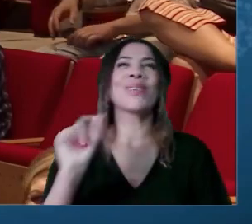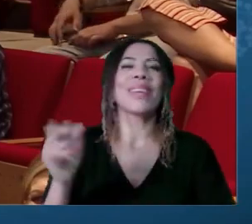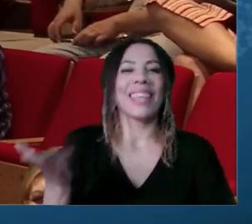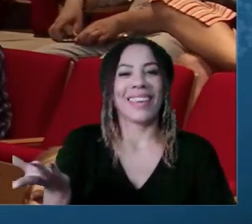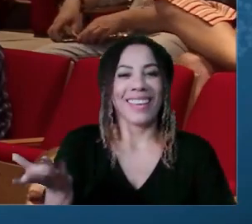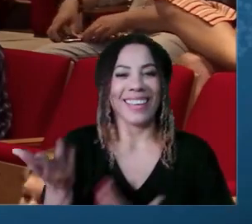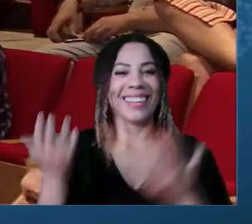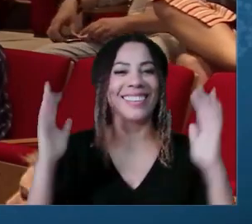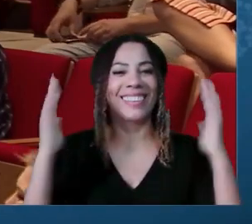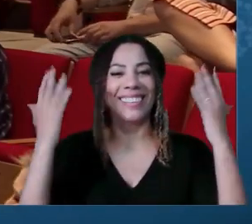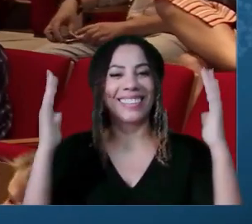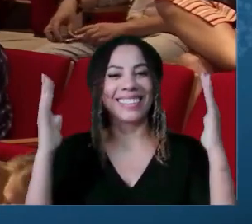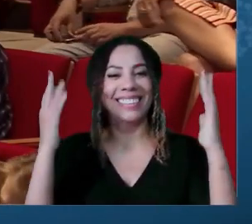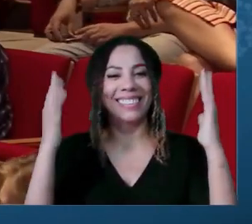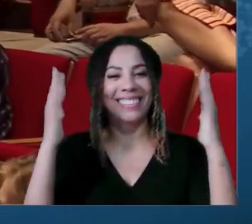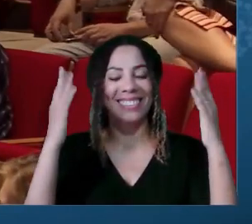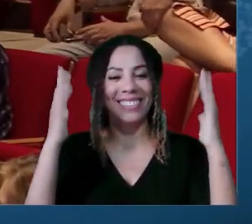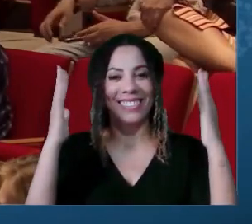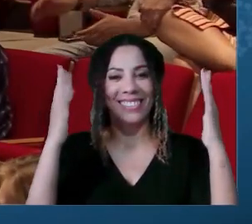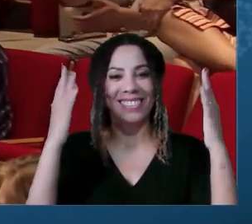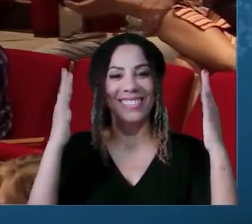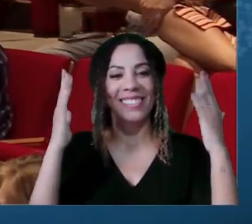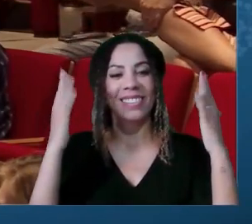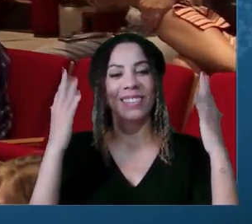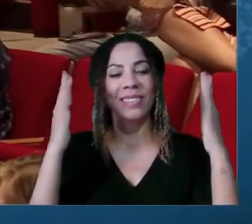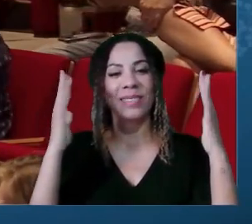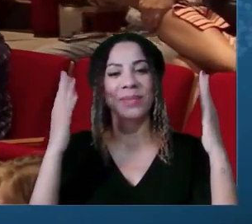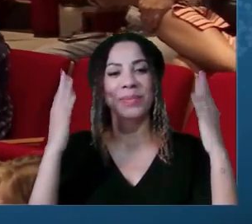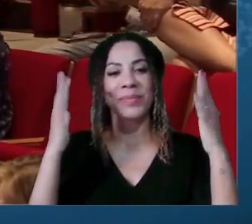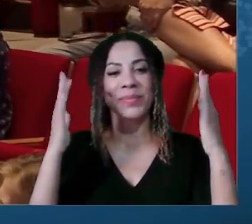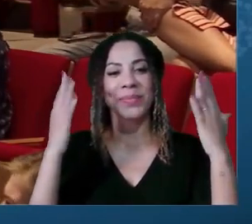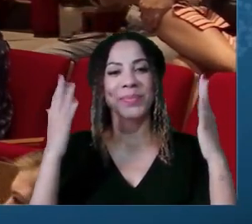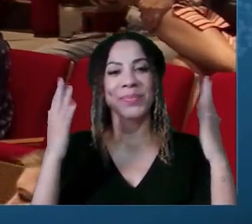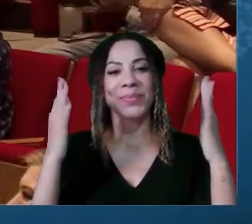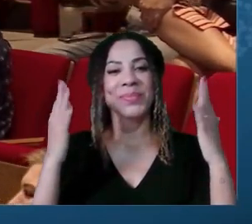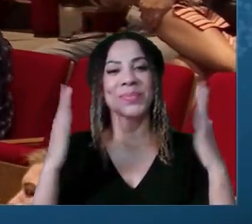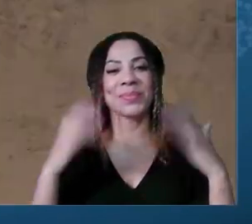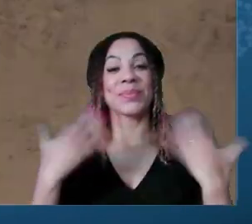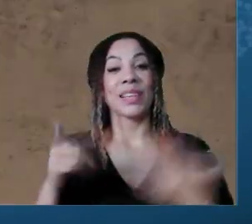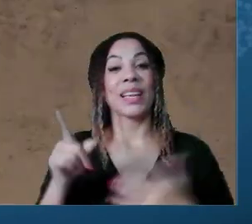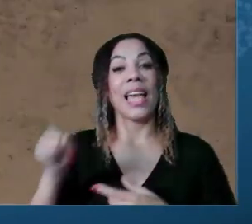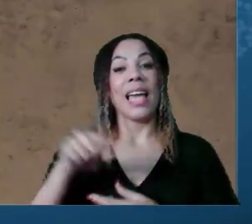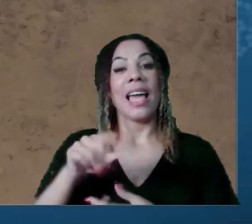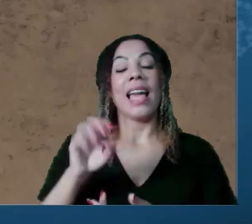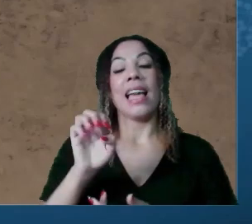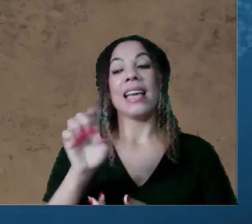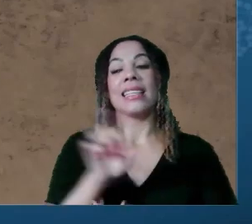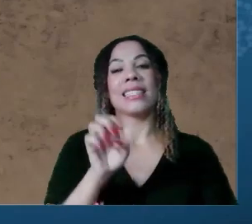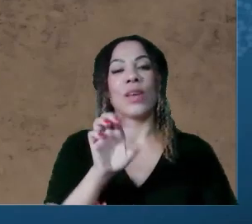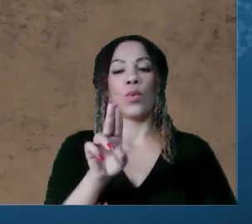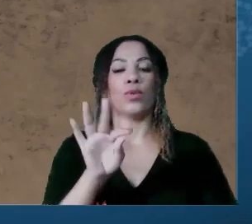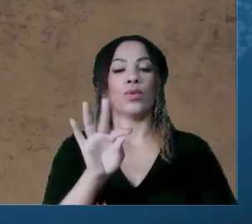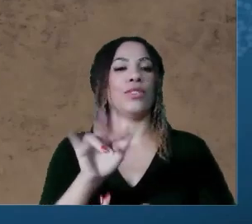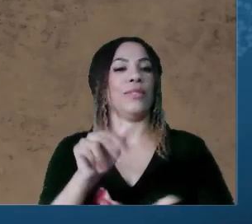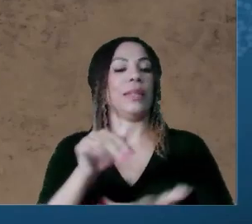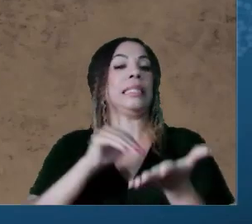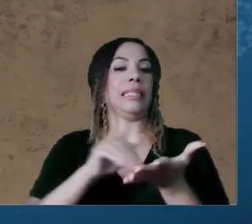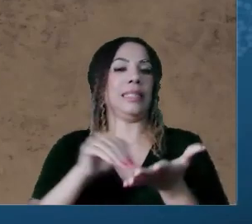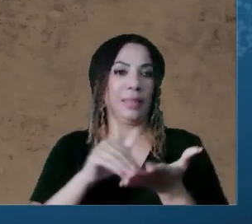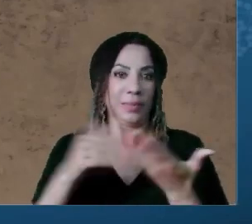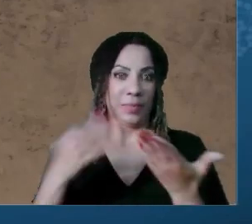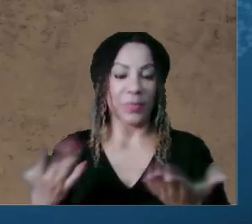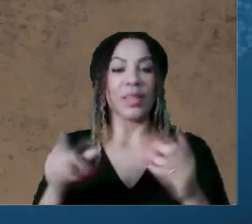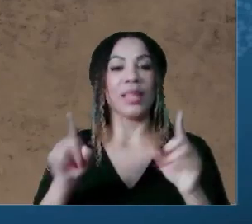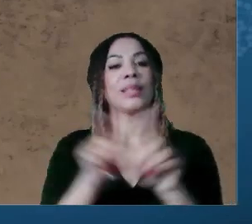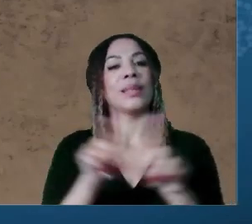Executiva. secretária executiva, e também a